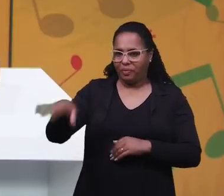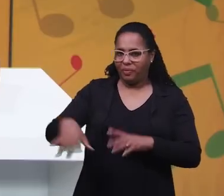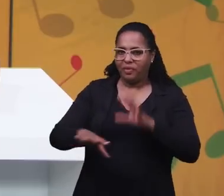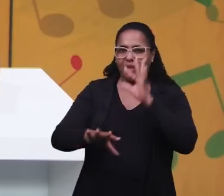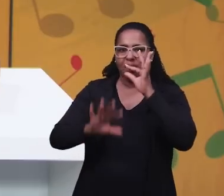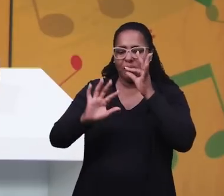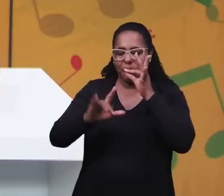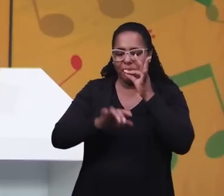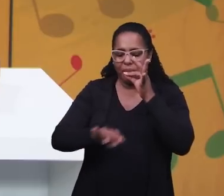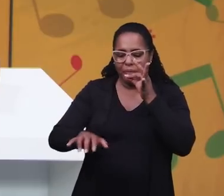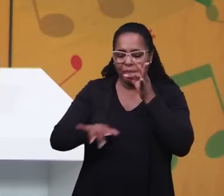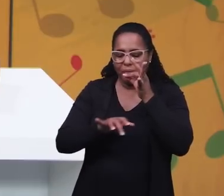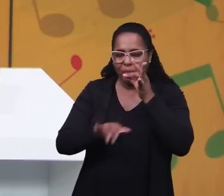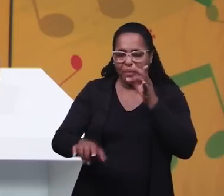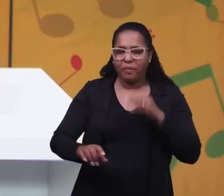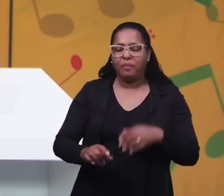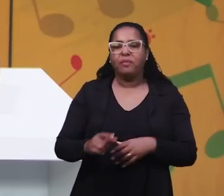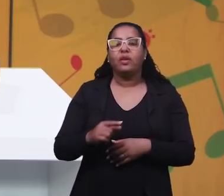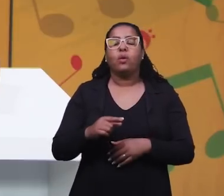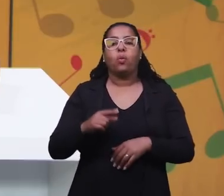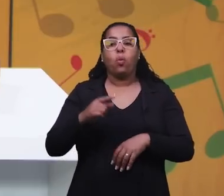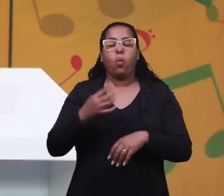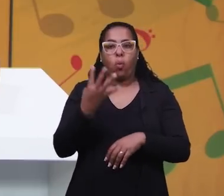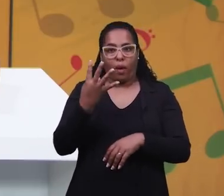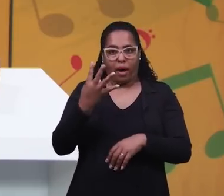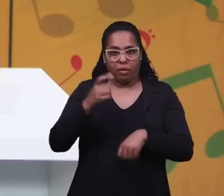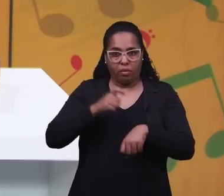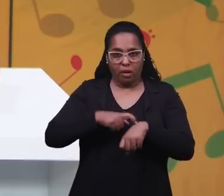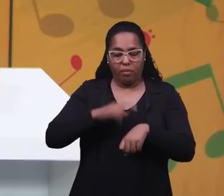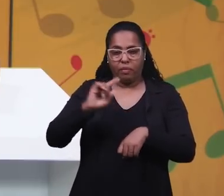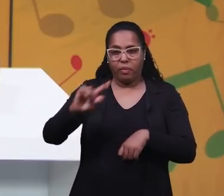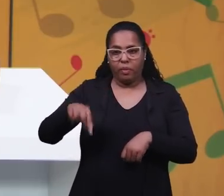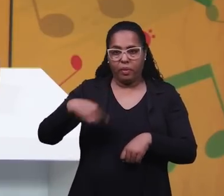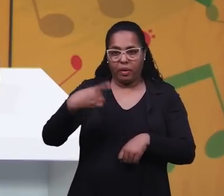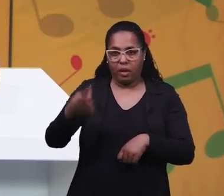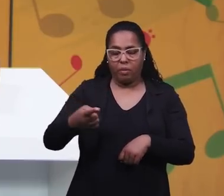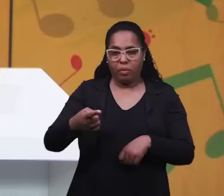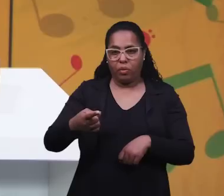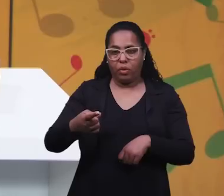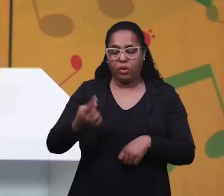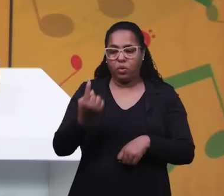minha escaleta, vou contar 4 tempos,